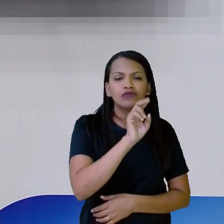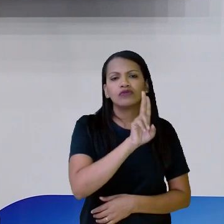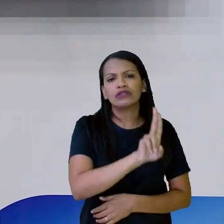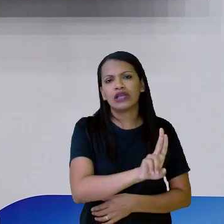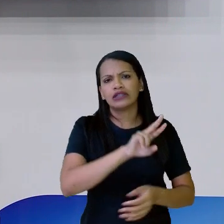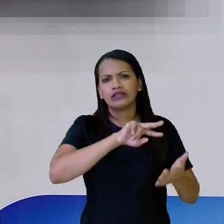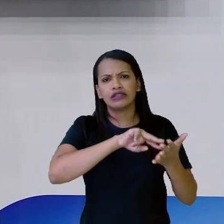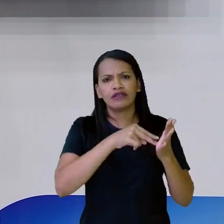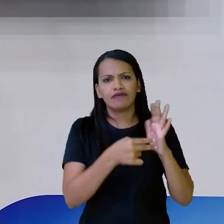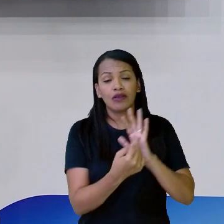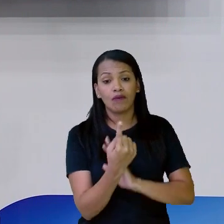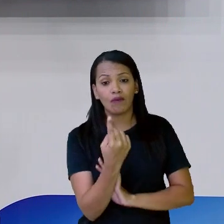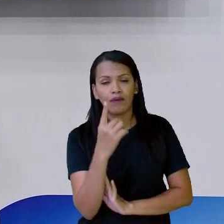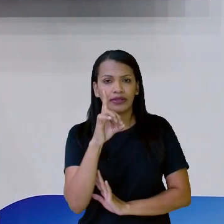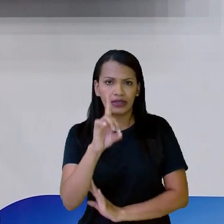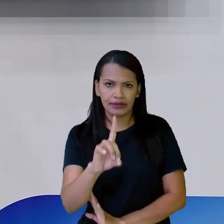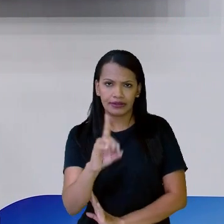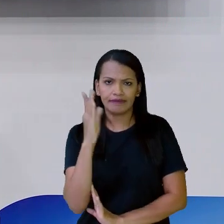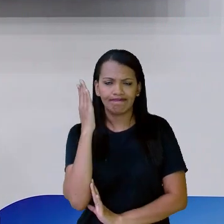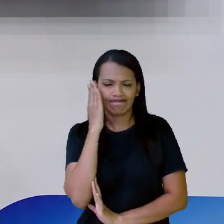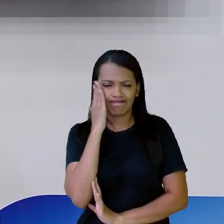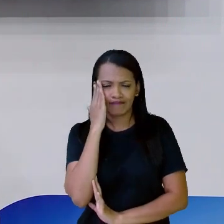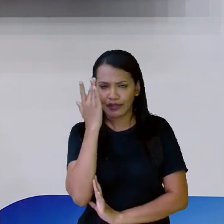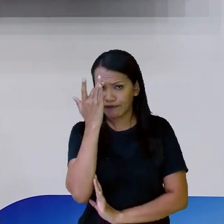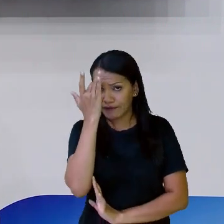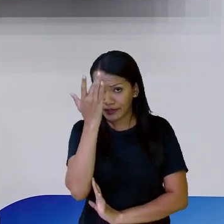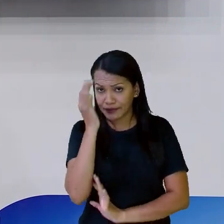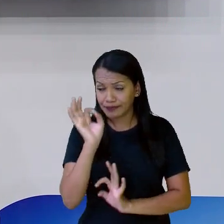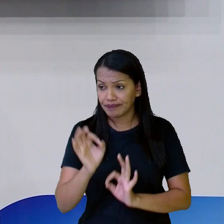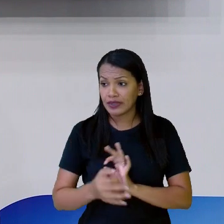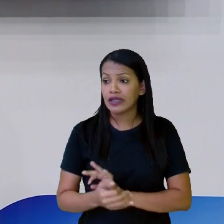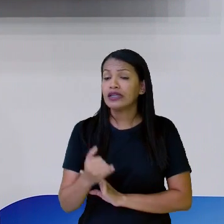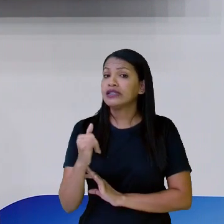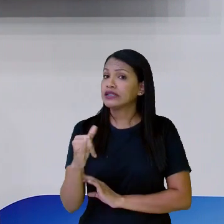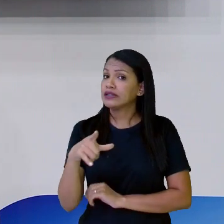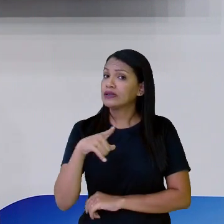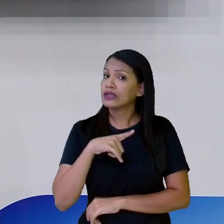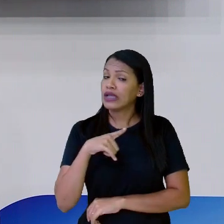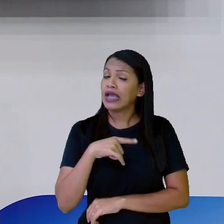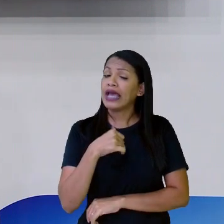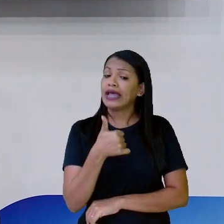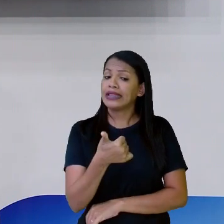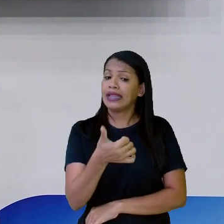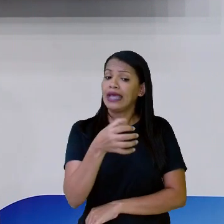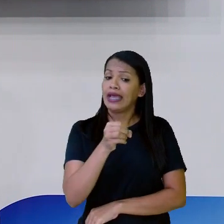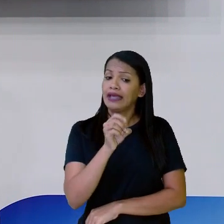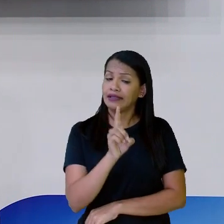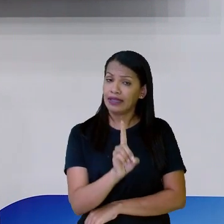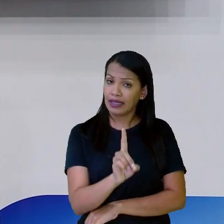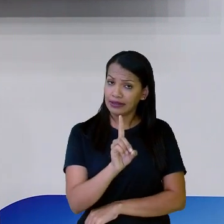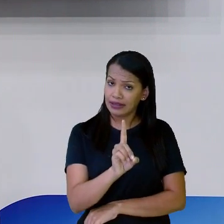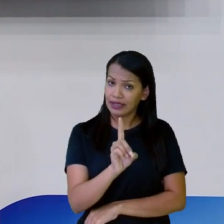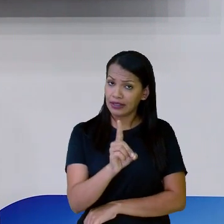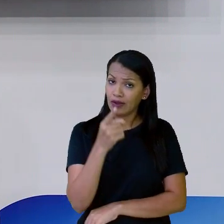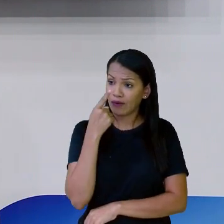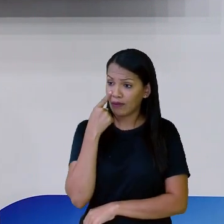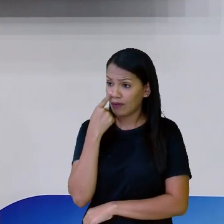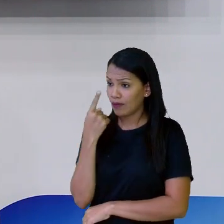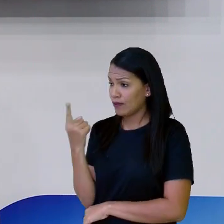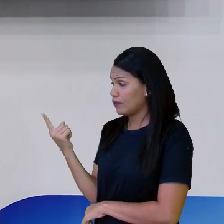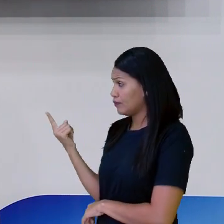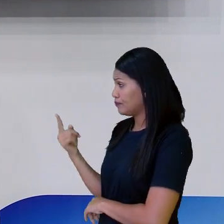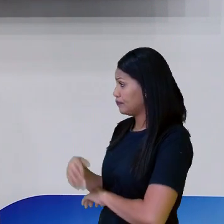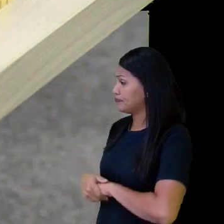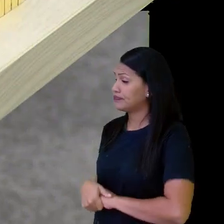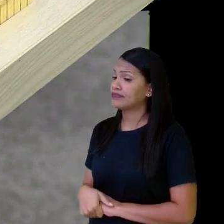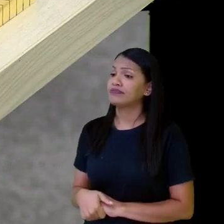fácil, fácil demais. Se eu tiver 10 dezenas como essa, ó, estou montando aqui,